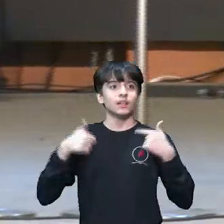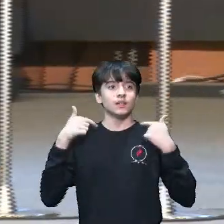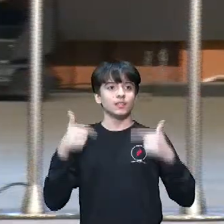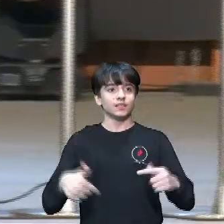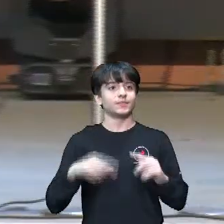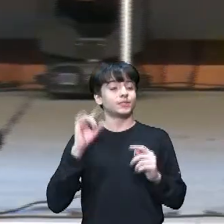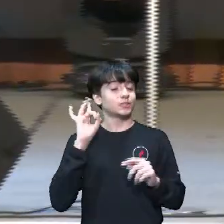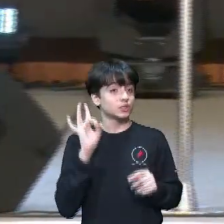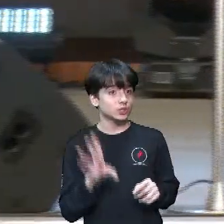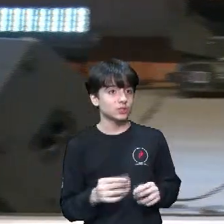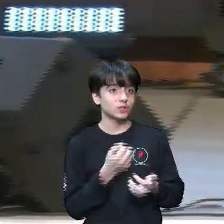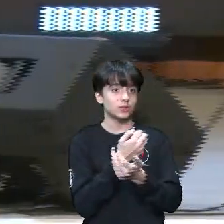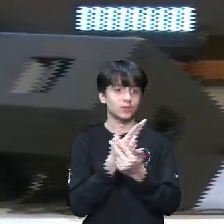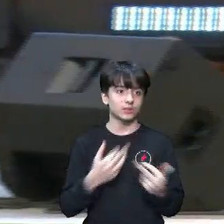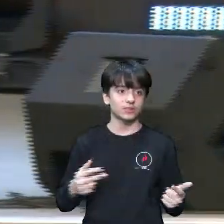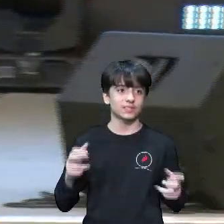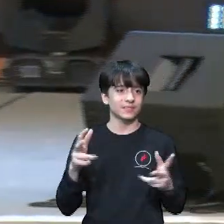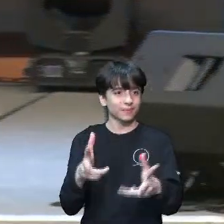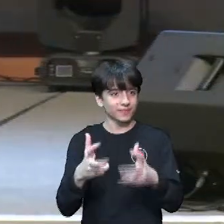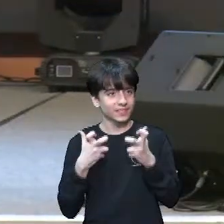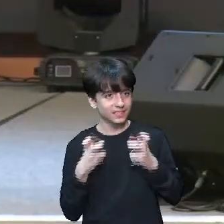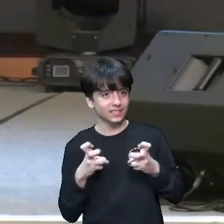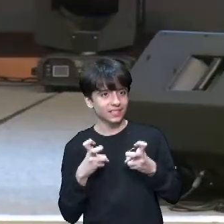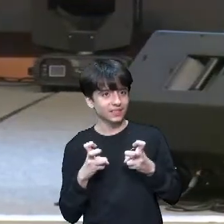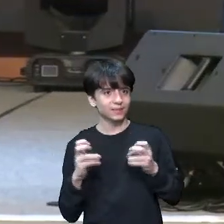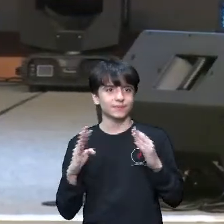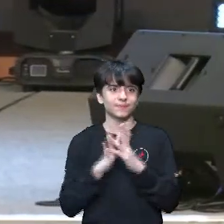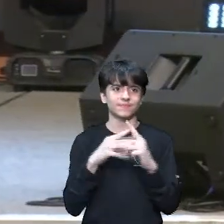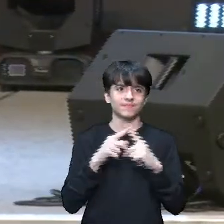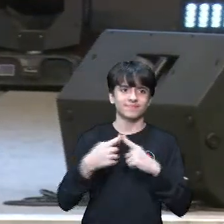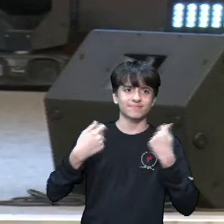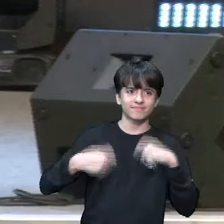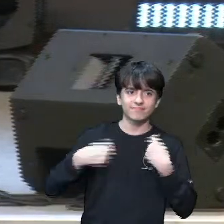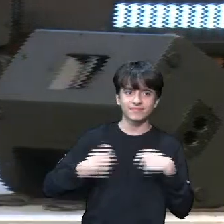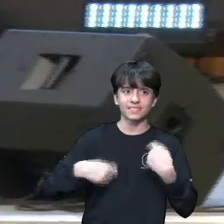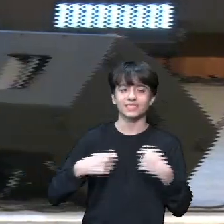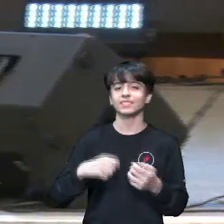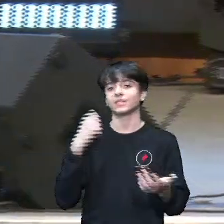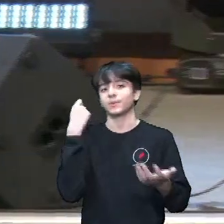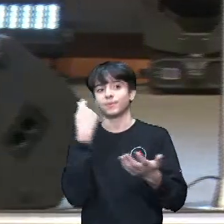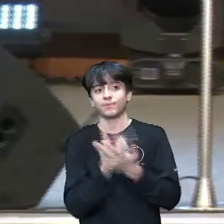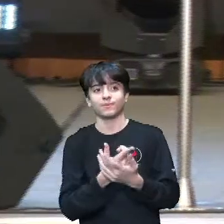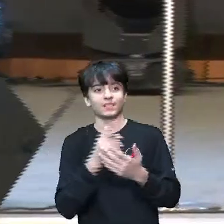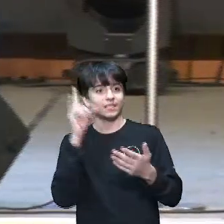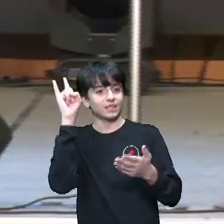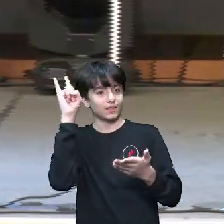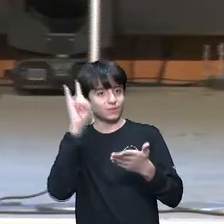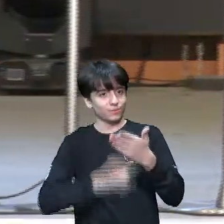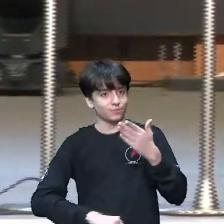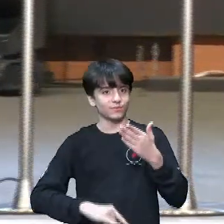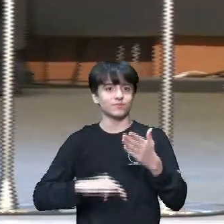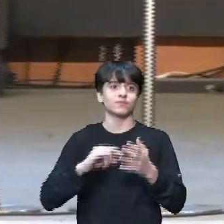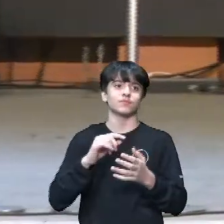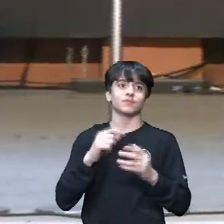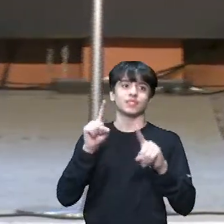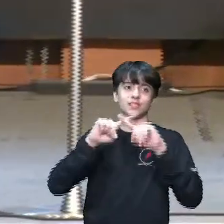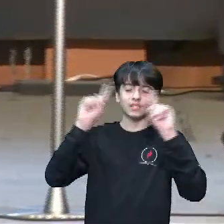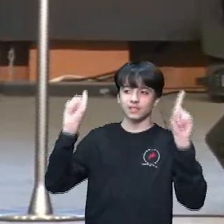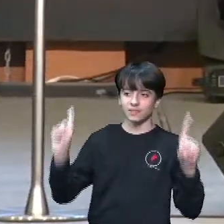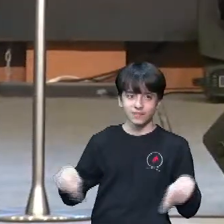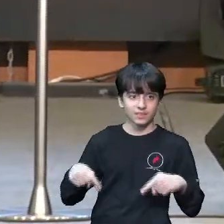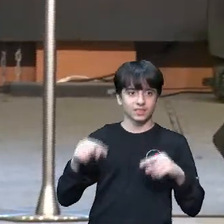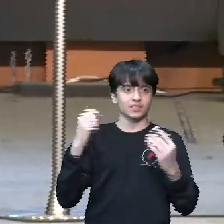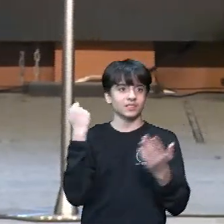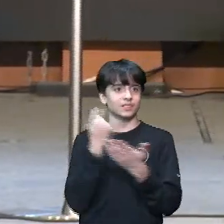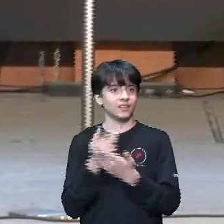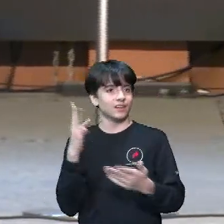você percebe como necessidade, pagar conta de luz, pagar zelador, pagar funcionário, pagar